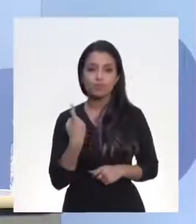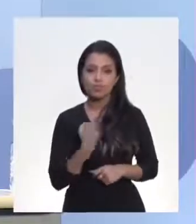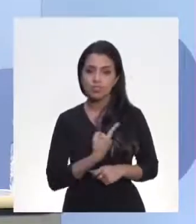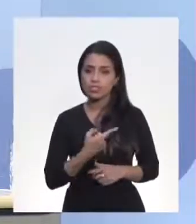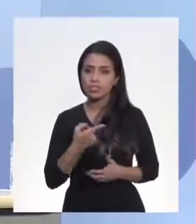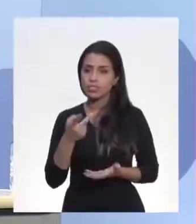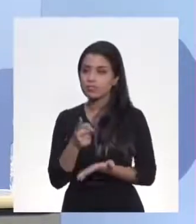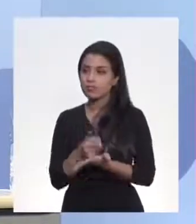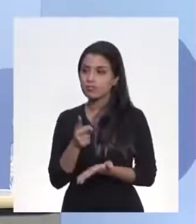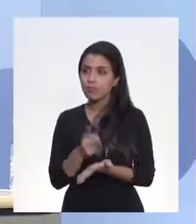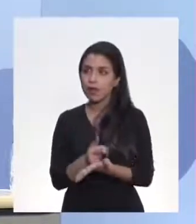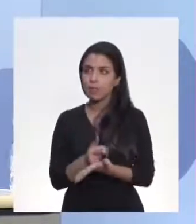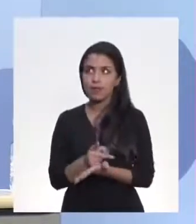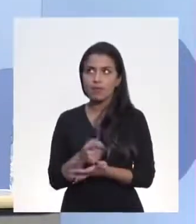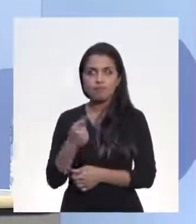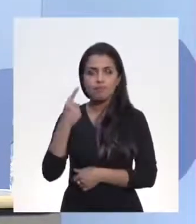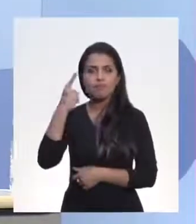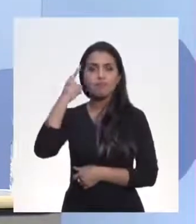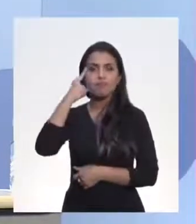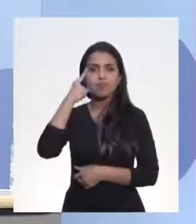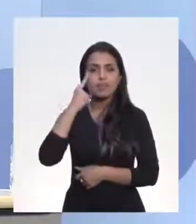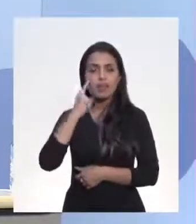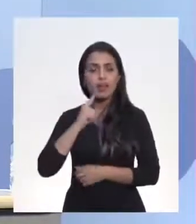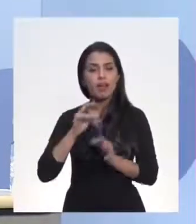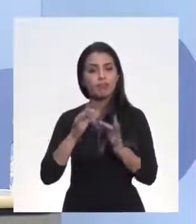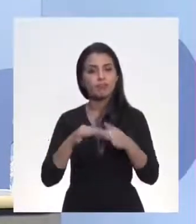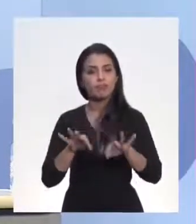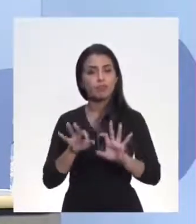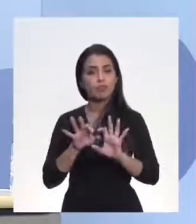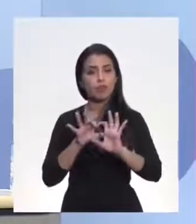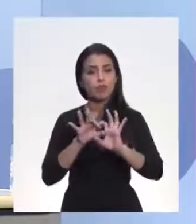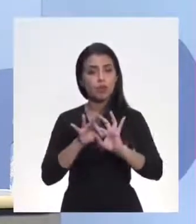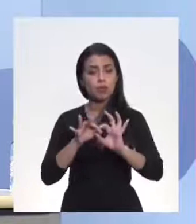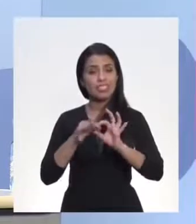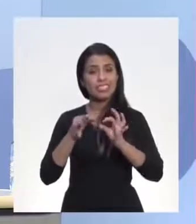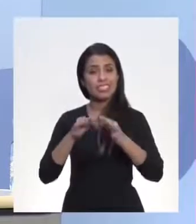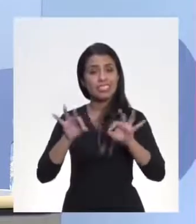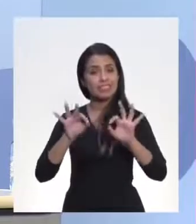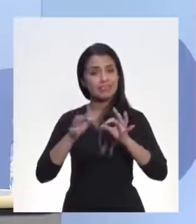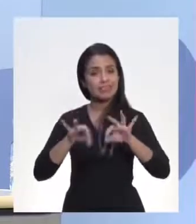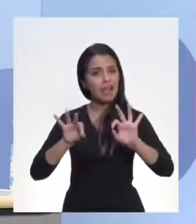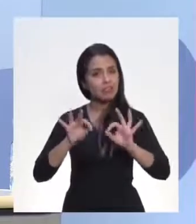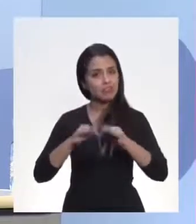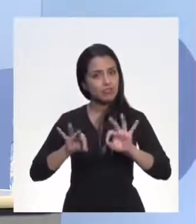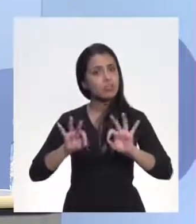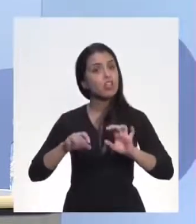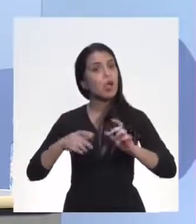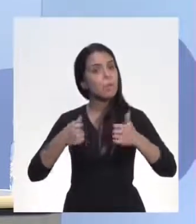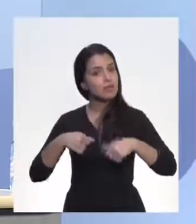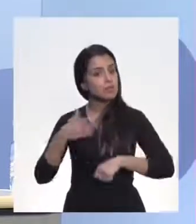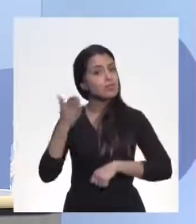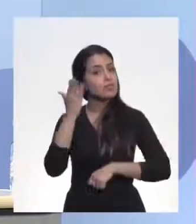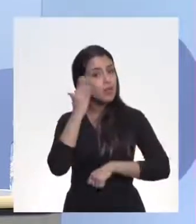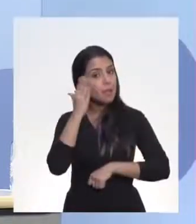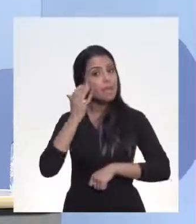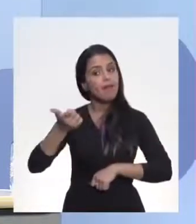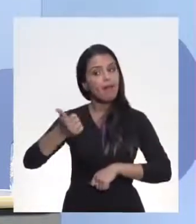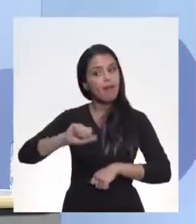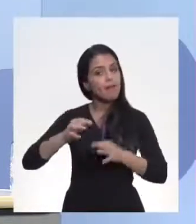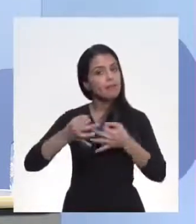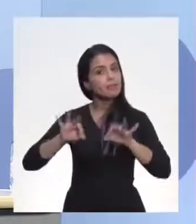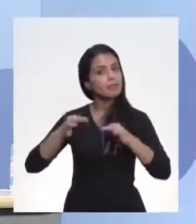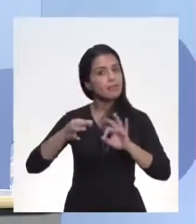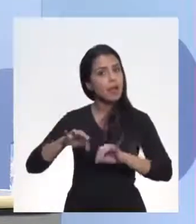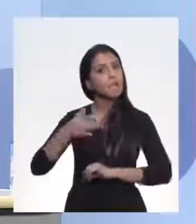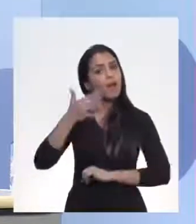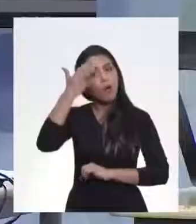sempre pontua. A subordinada ela tem uma função sintática. Então, você tem que saber bastante de análise sintática para entender as